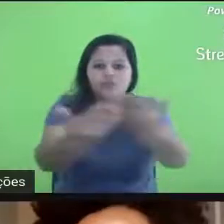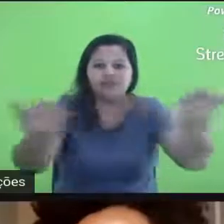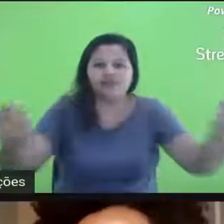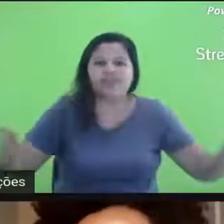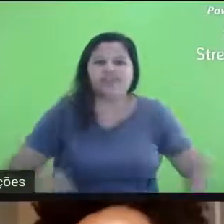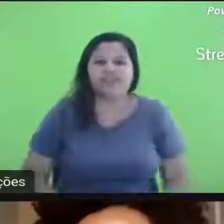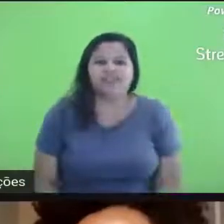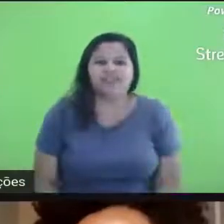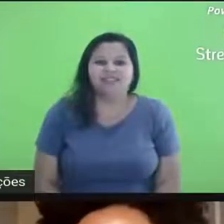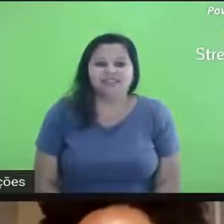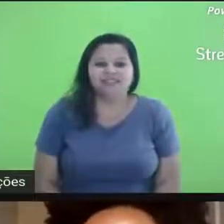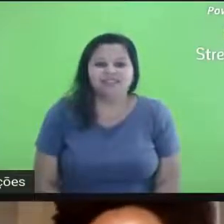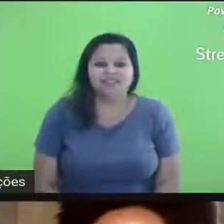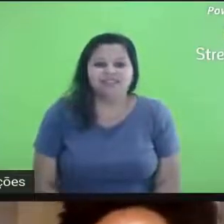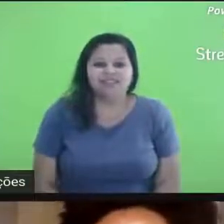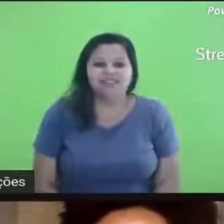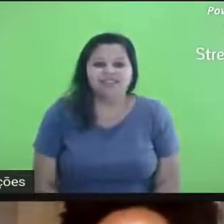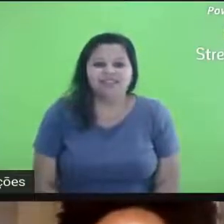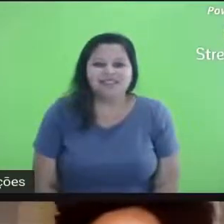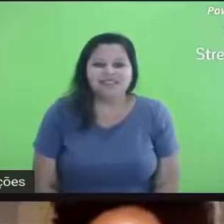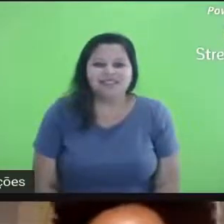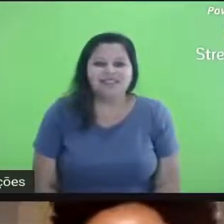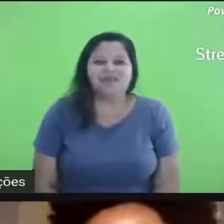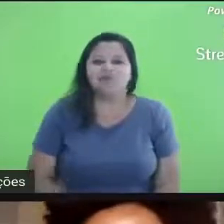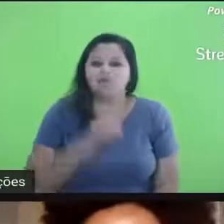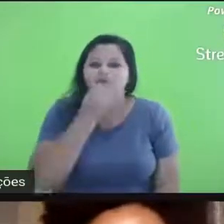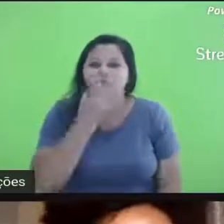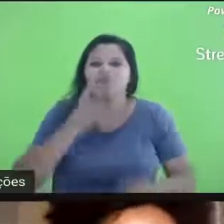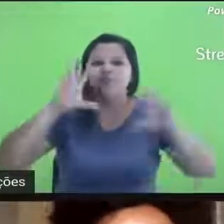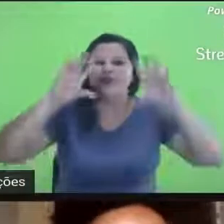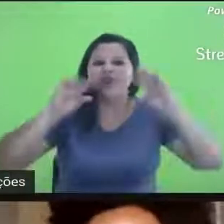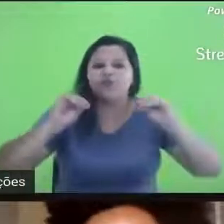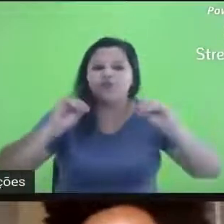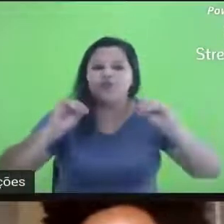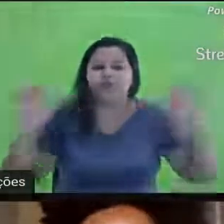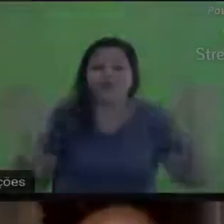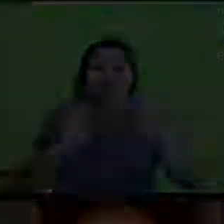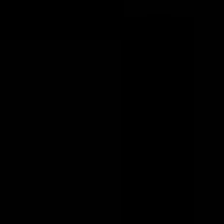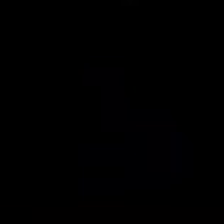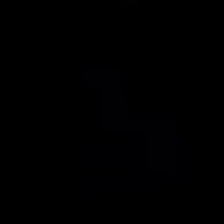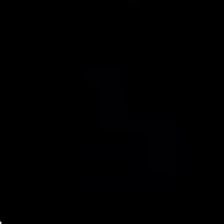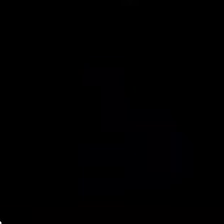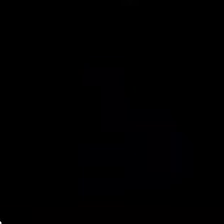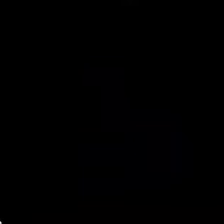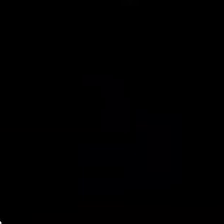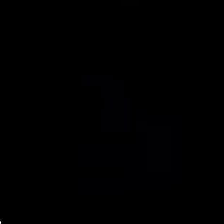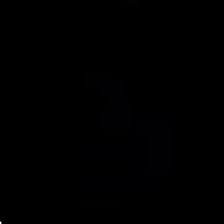Beijo. Boa noite para todas e todos.